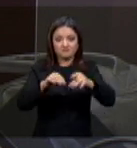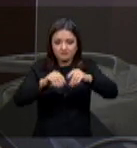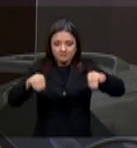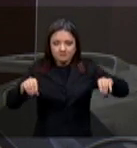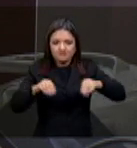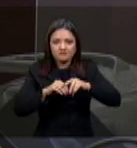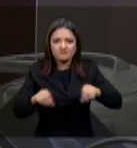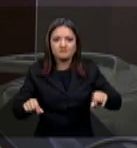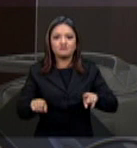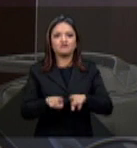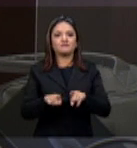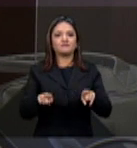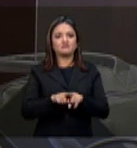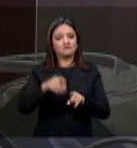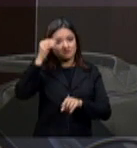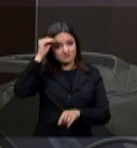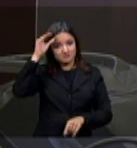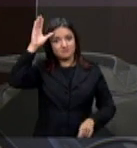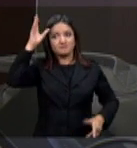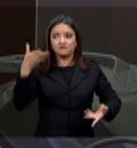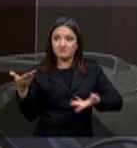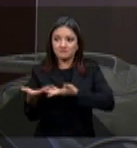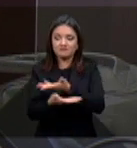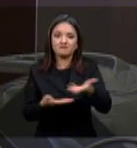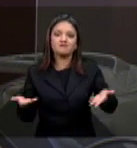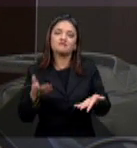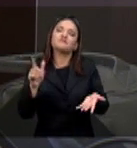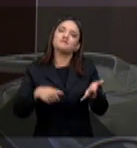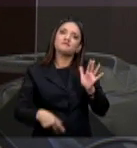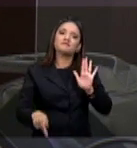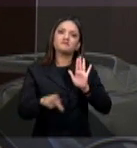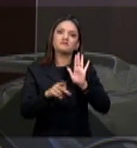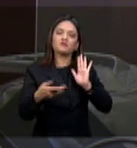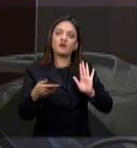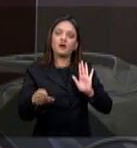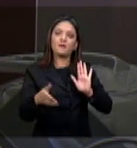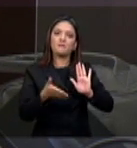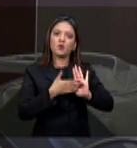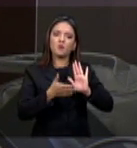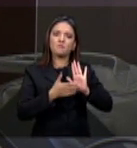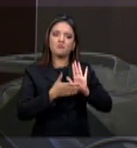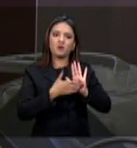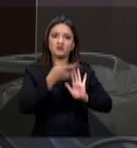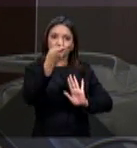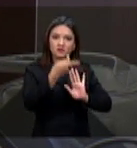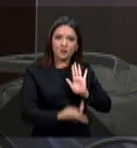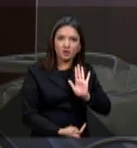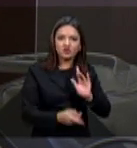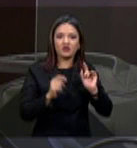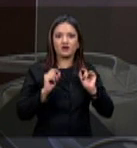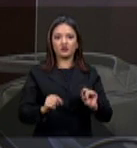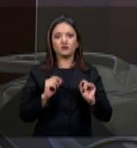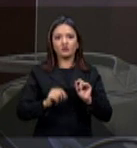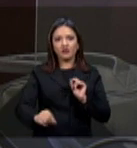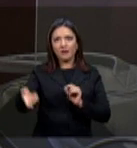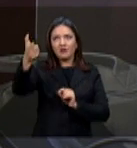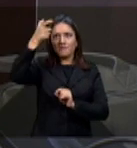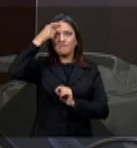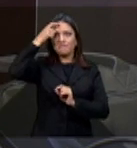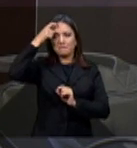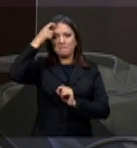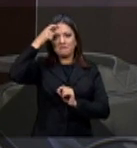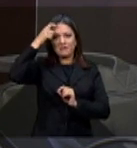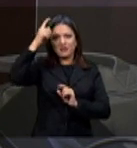de saberes. É isso que propomos com o Reflorestar Mentes. É possível vivermos e convivermos de uma outra forma, com